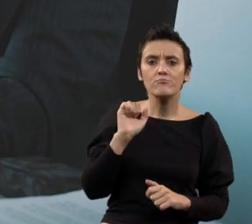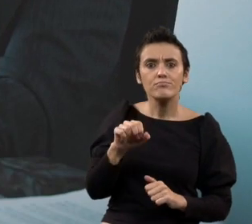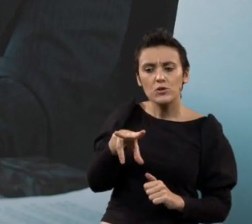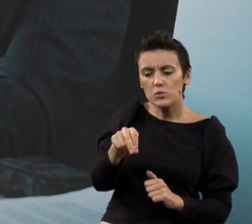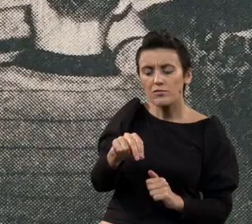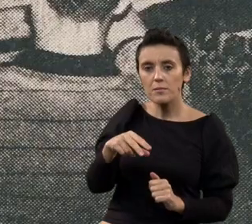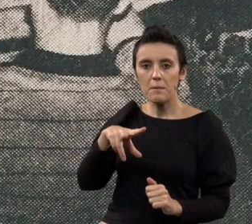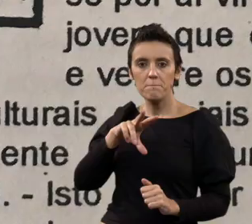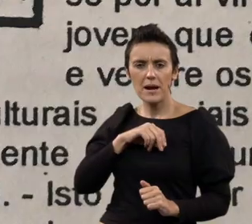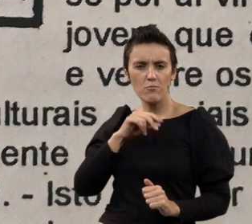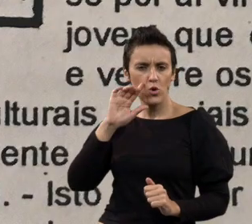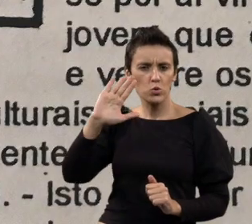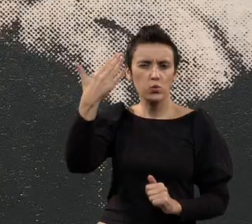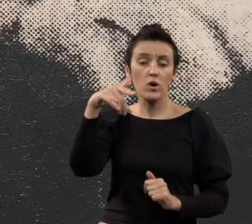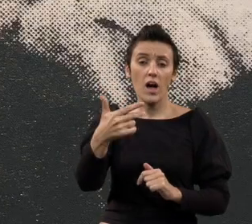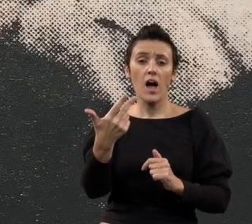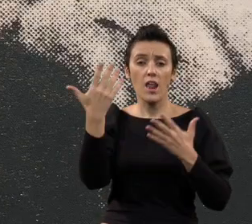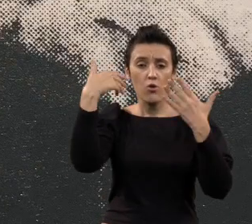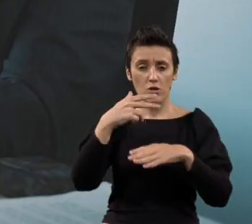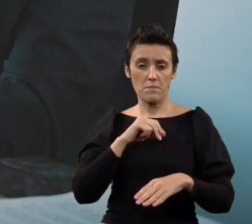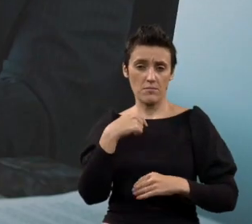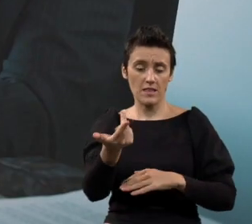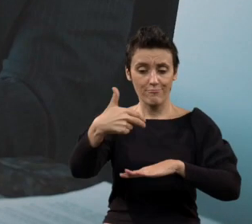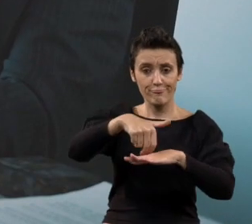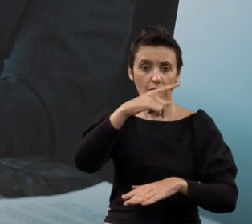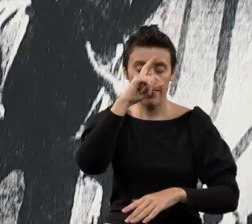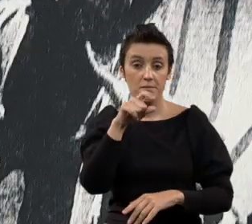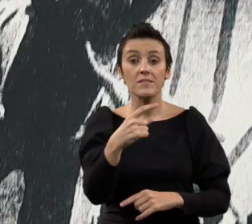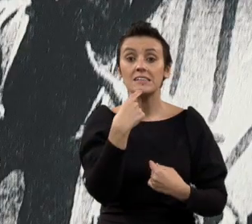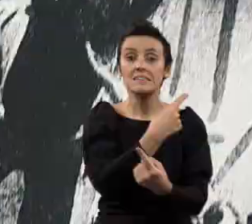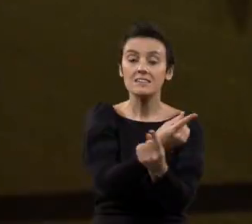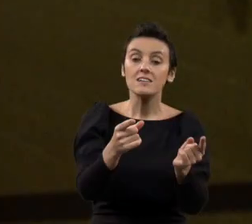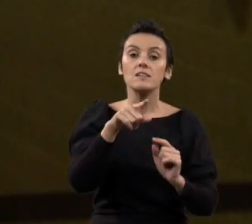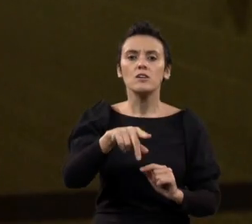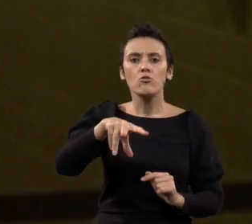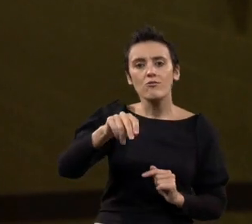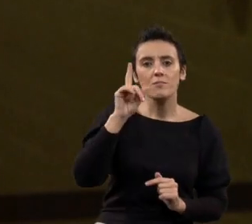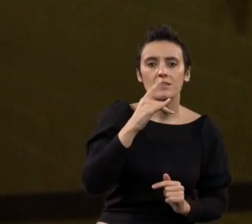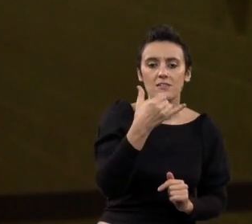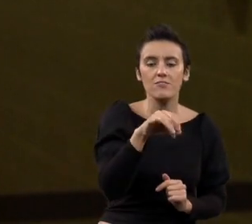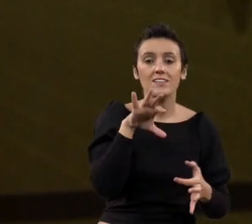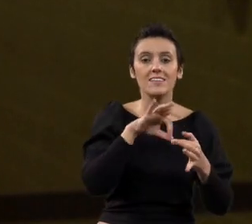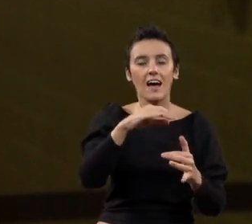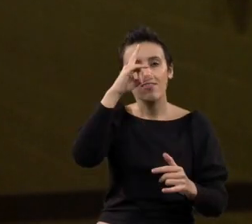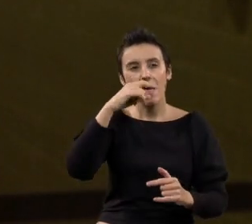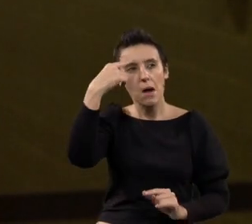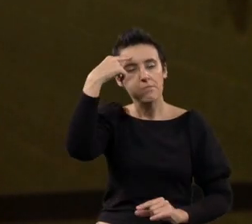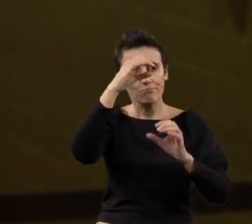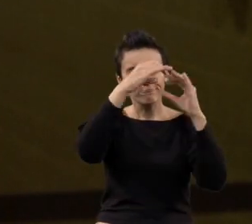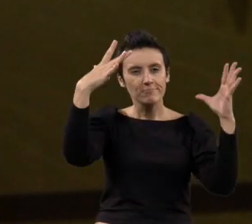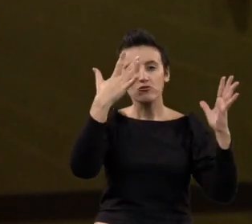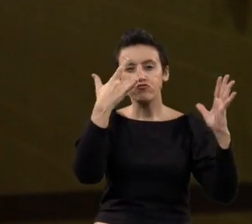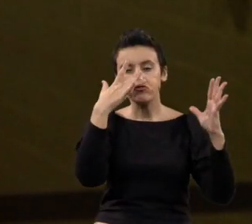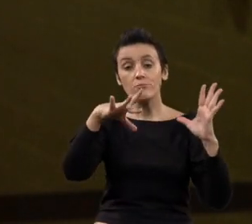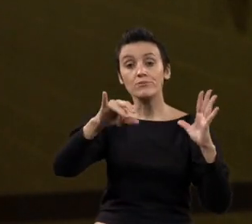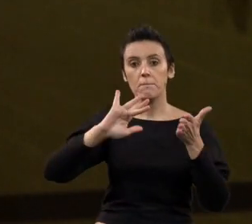noite lembrou, 20 de novembro é o Dia da Consciência Negra no Brasil. Então, como produtora brasileira, que fiz